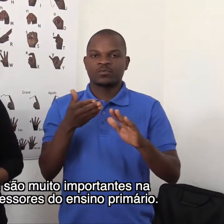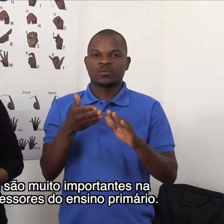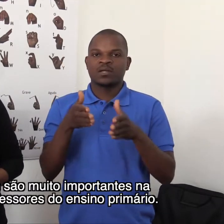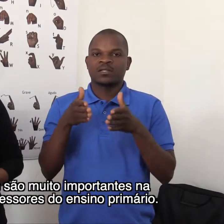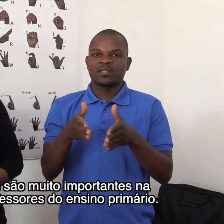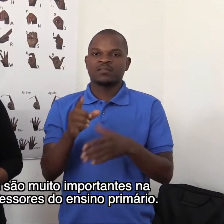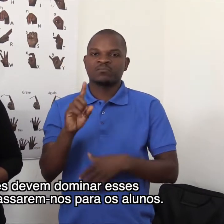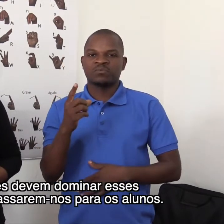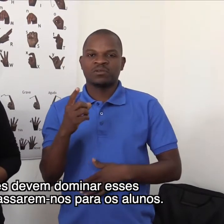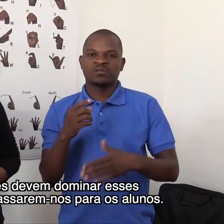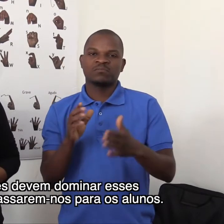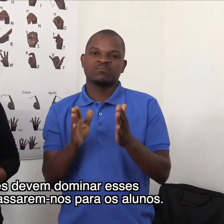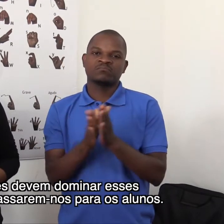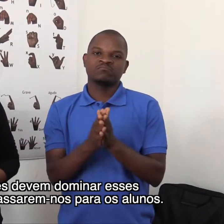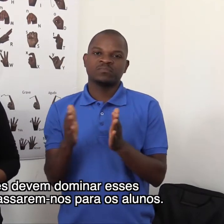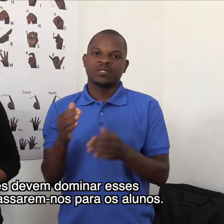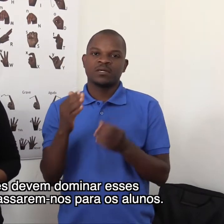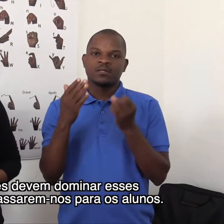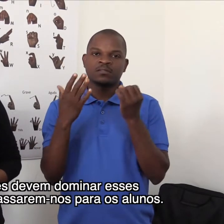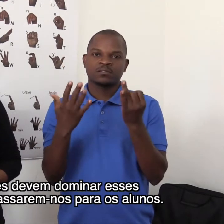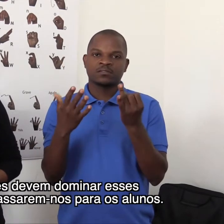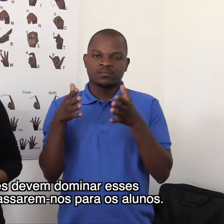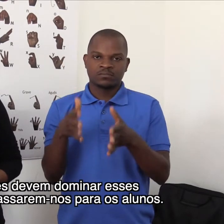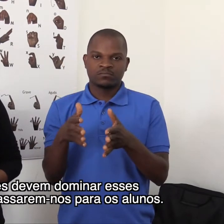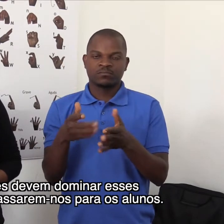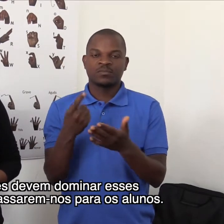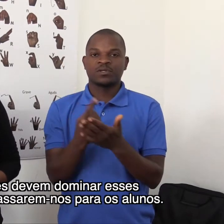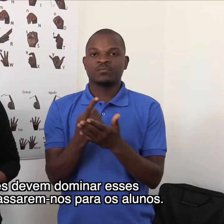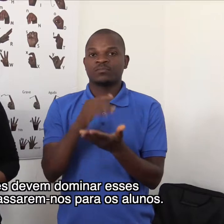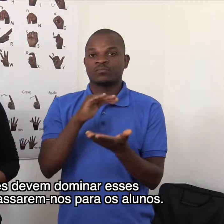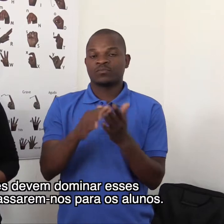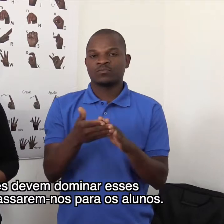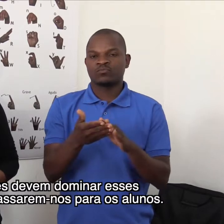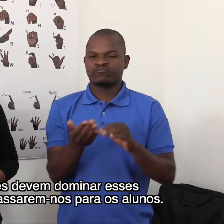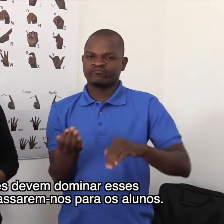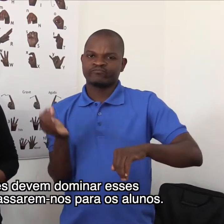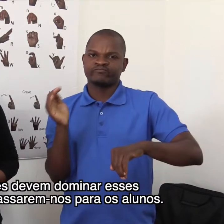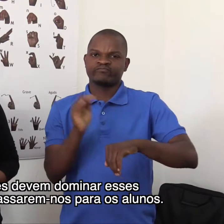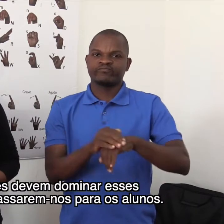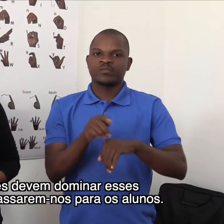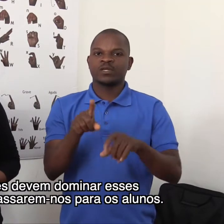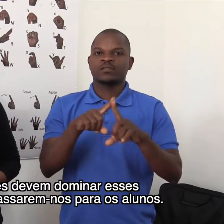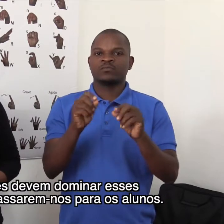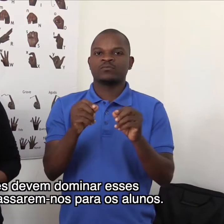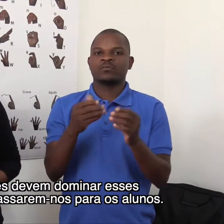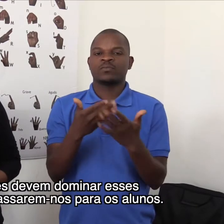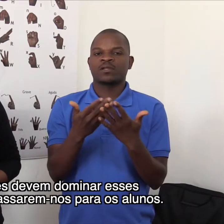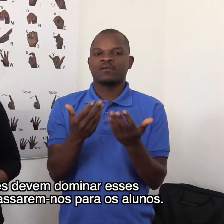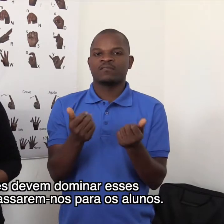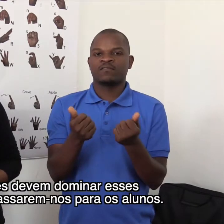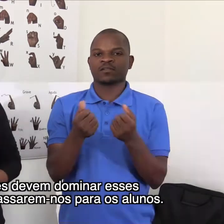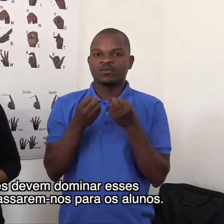primário. Os professores têm que dominar esses conteúdos para poderem passar esses conteúdos para o ensino primário.